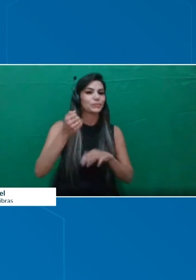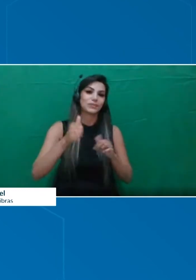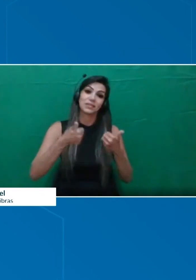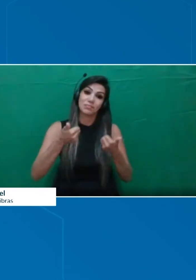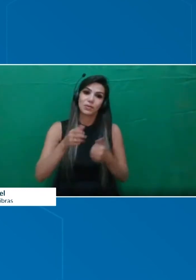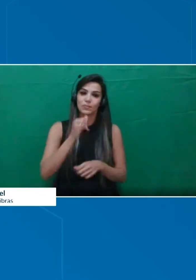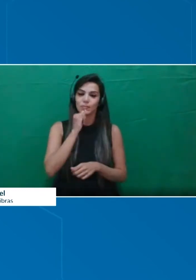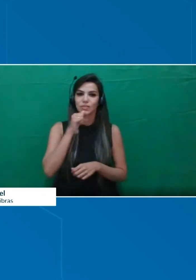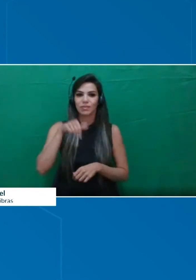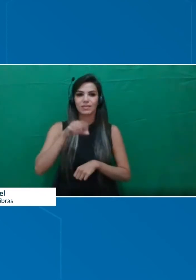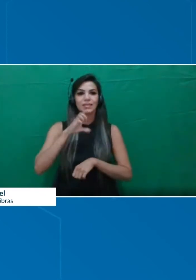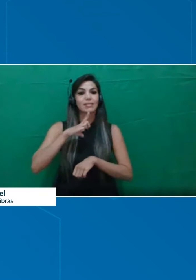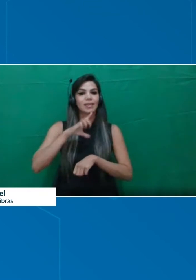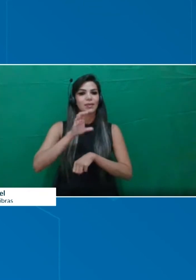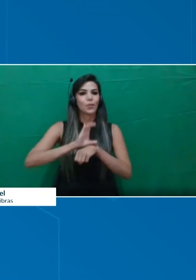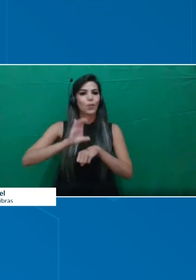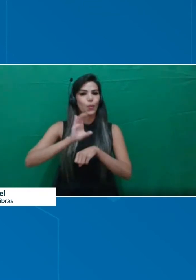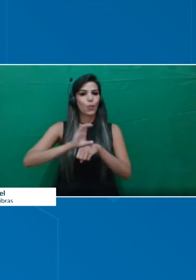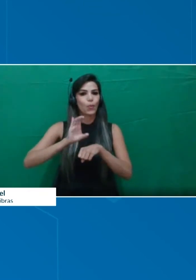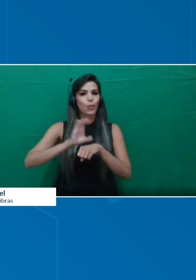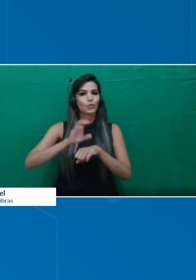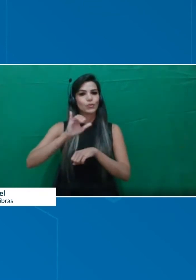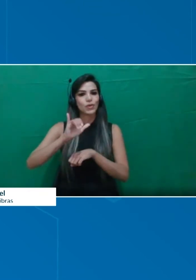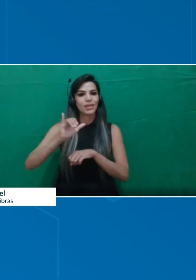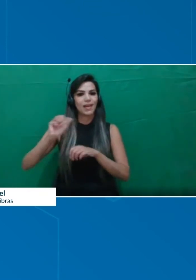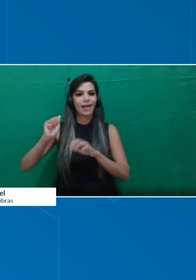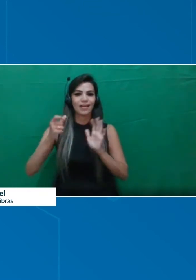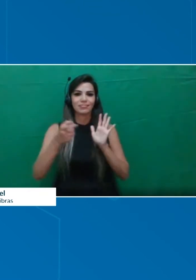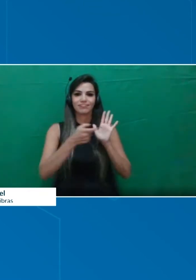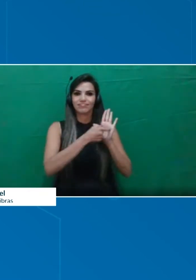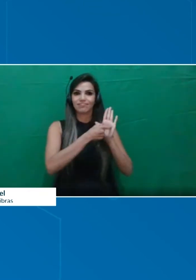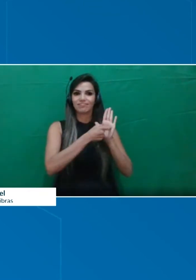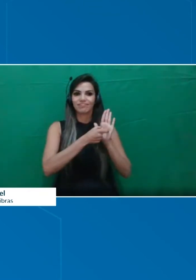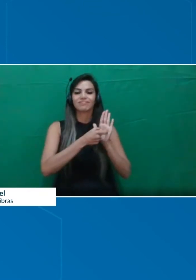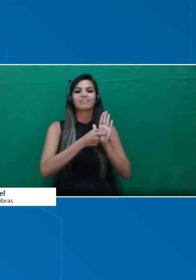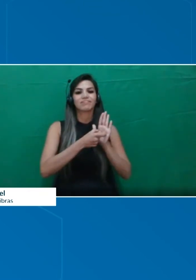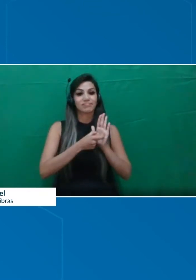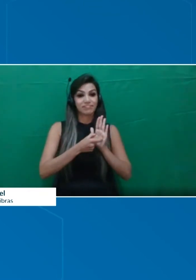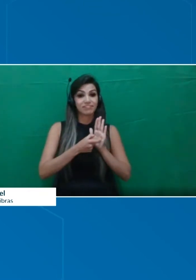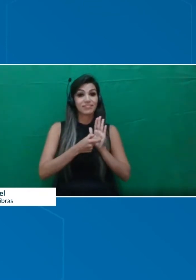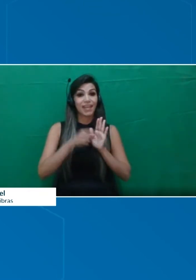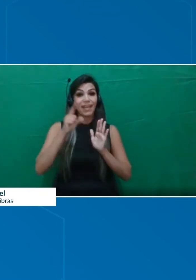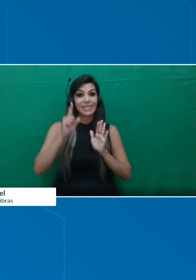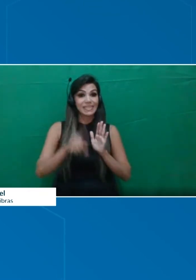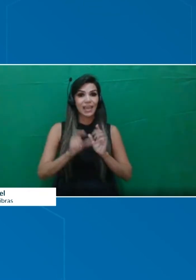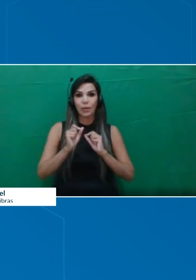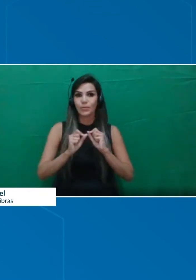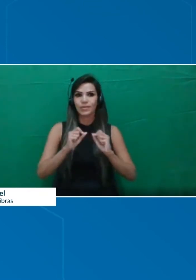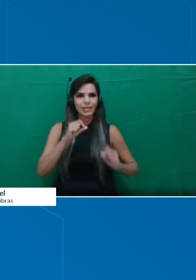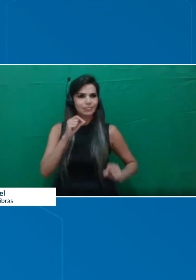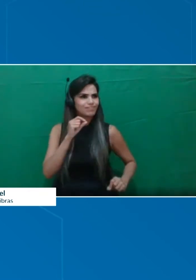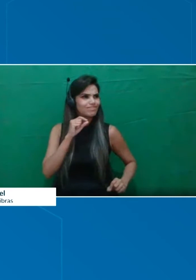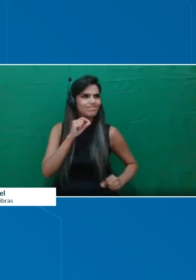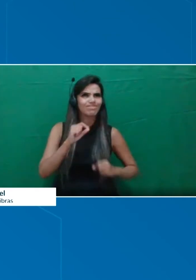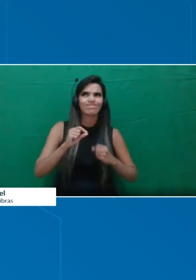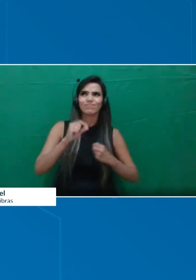de inteligência artificial na UFG, né? Que é revolucionário, né? É a